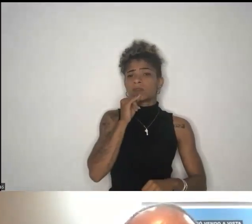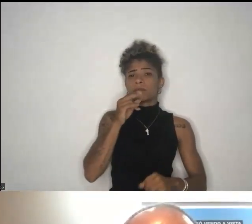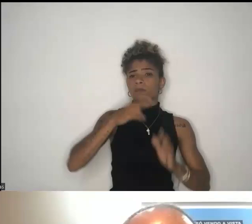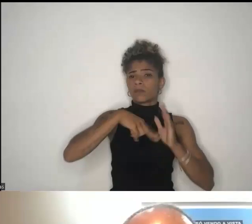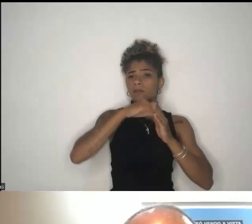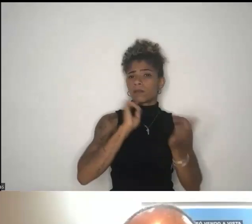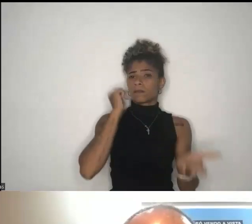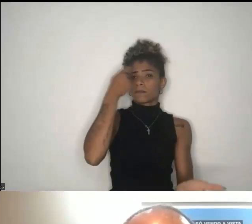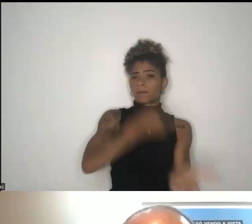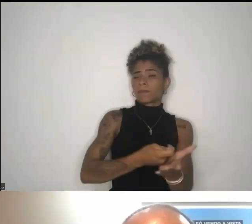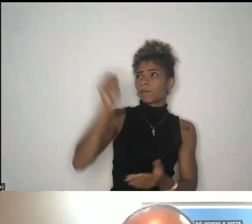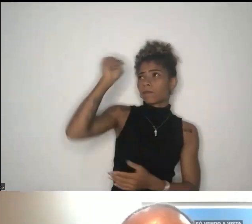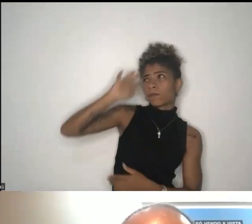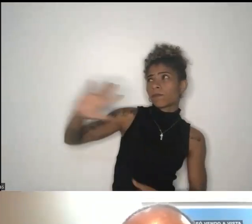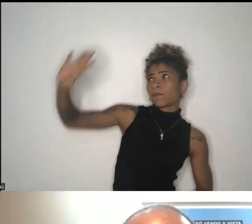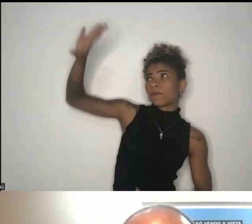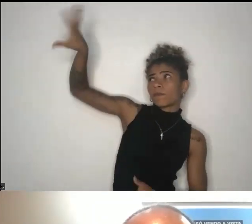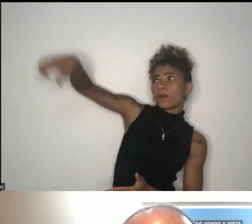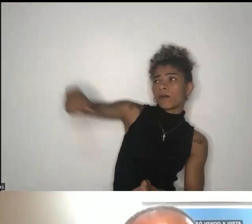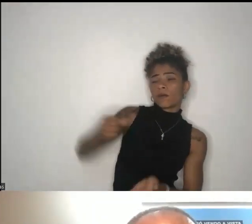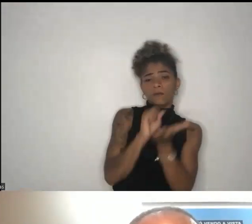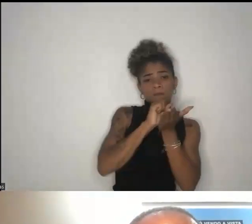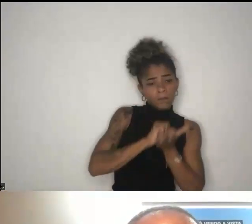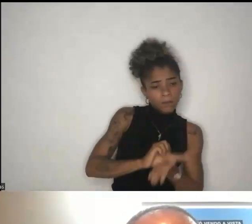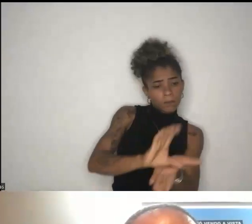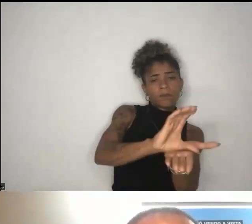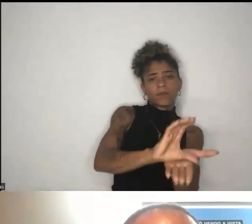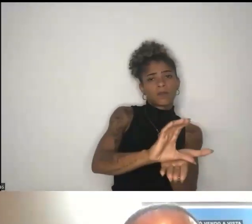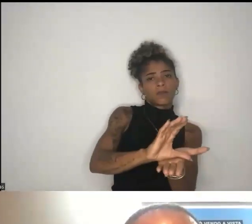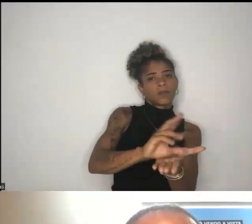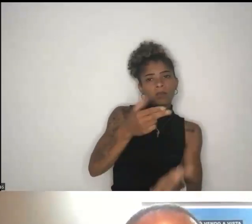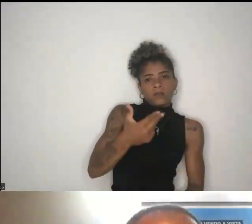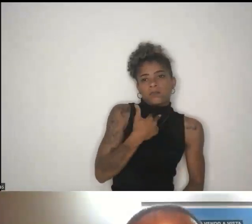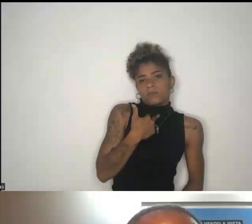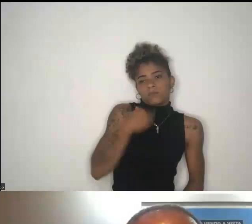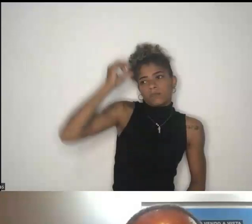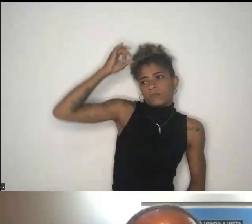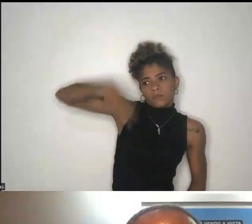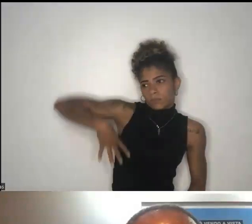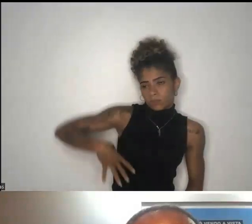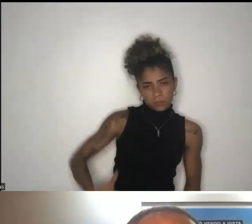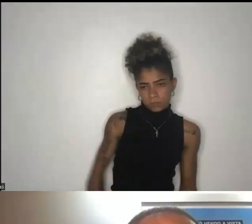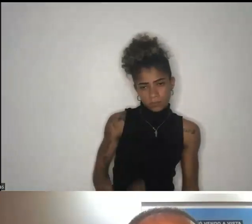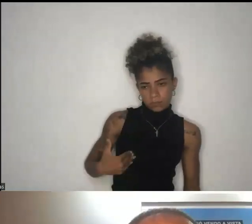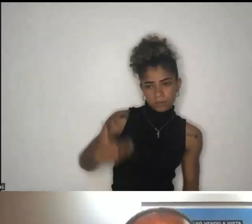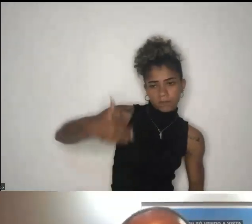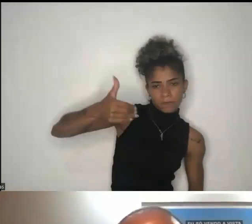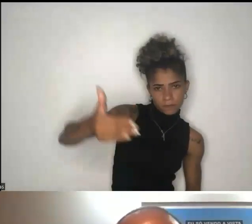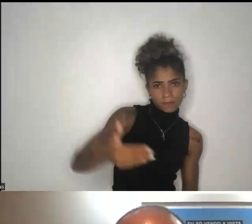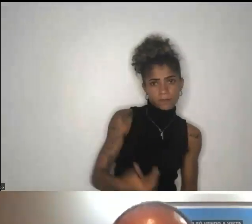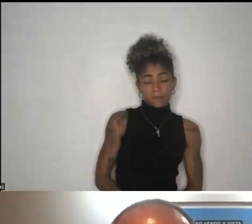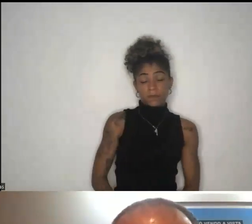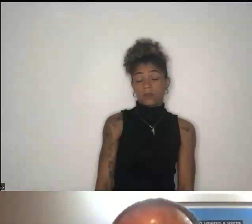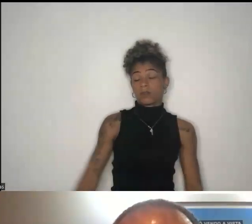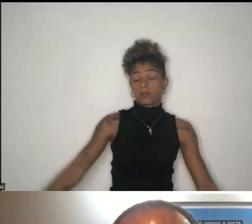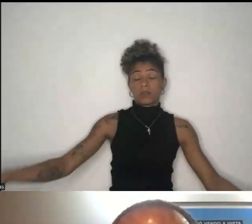isotopias que a gente não pode deixar de largar daqui para frente daqui para sempre Nossa que